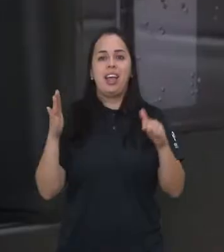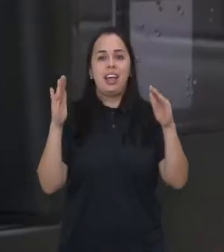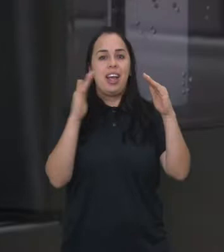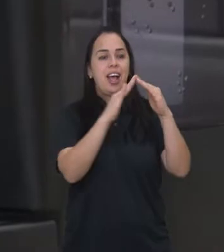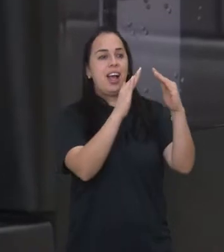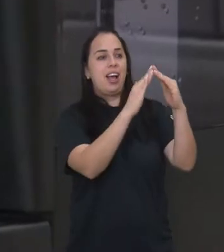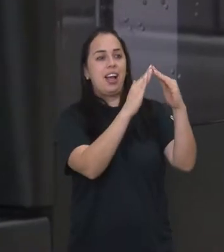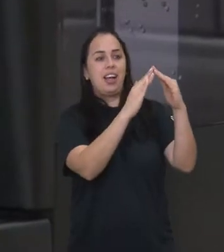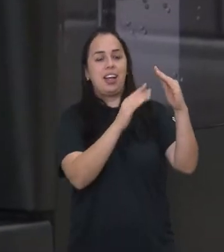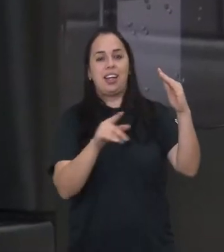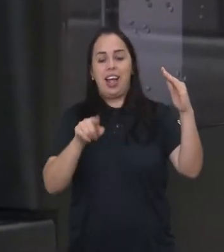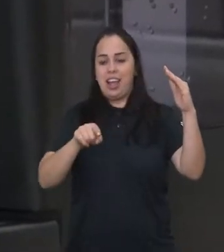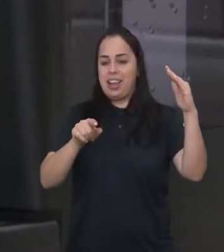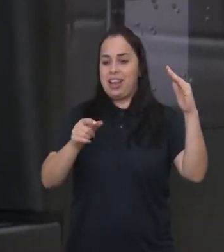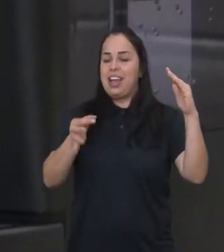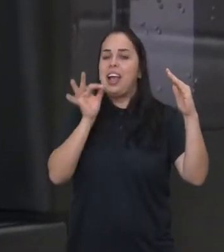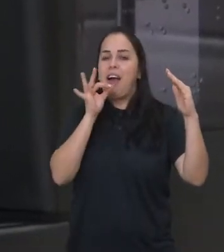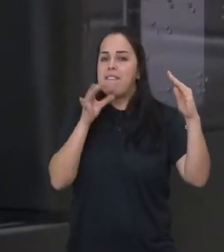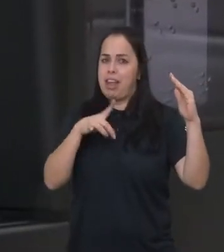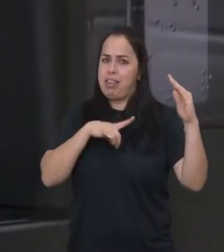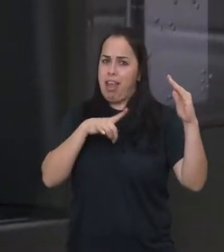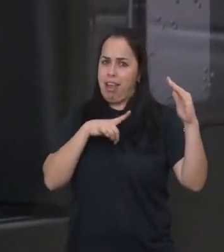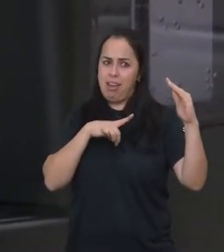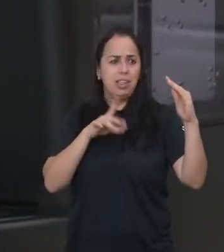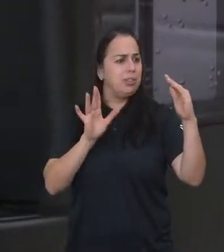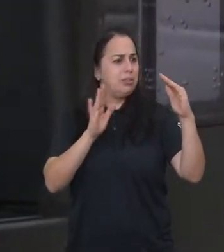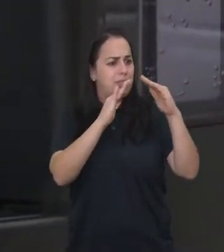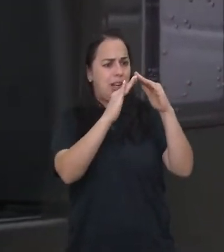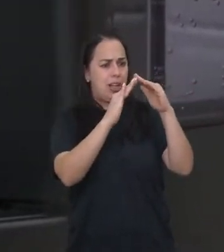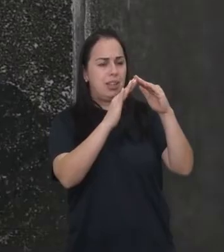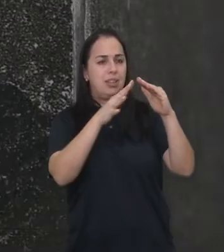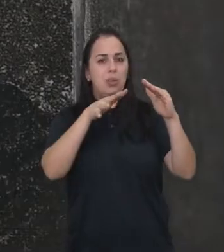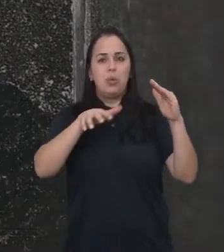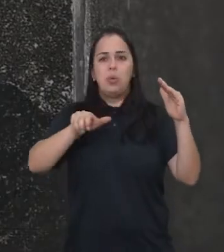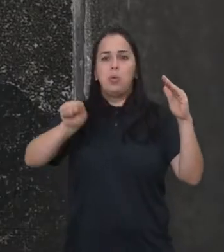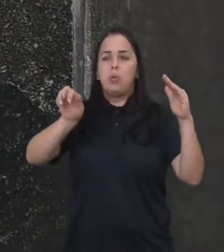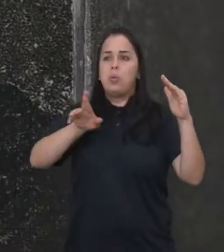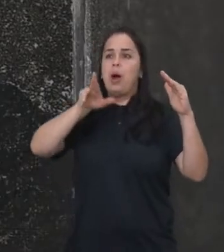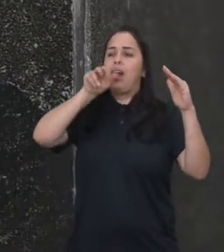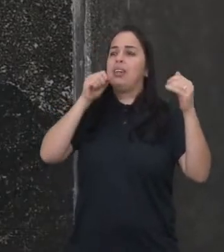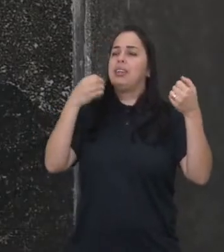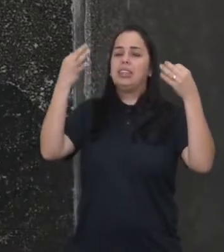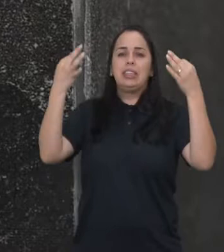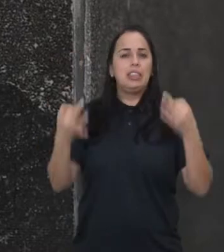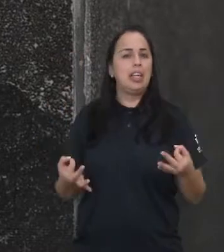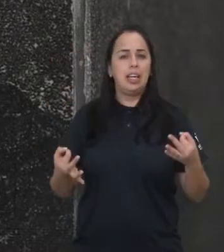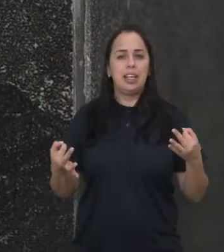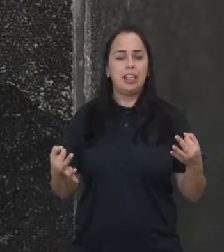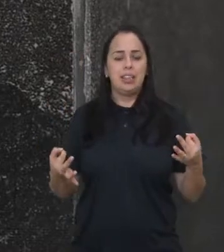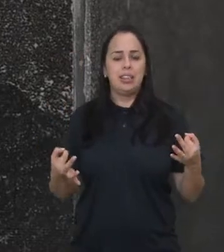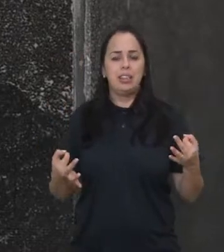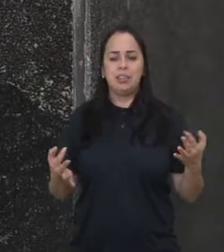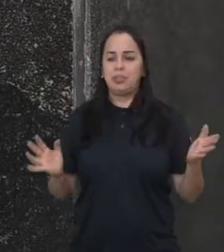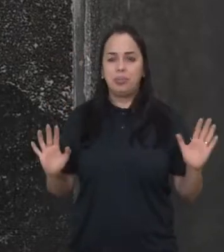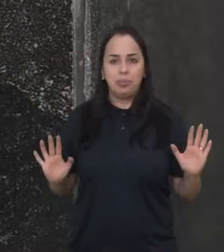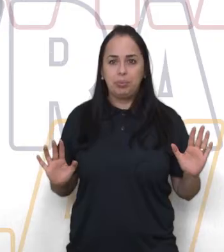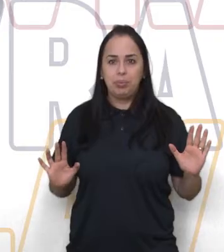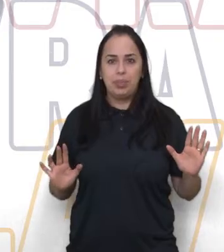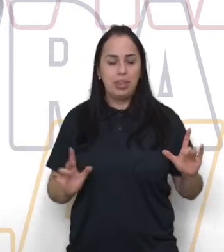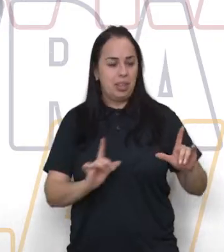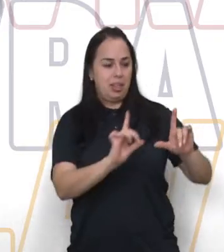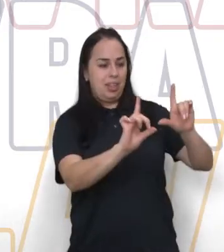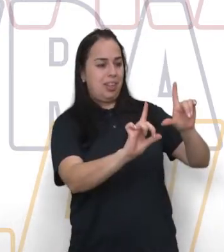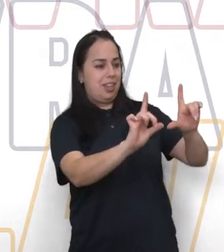chegar em casa e a maquininha do café já tá já está ligada é o seu ar condicionado já tá na temperatura certinha te